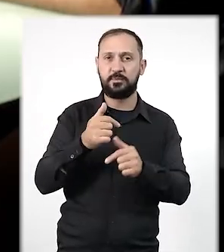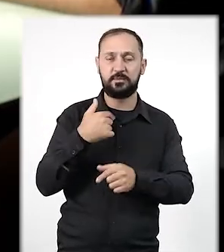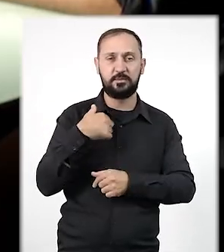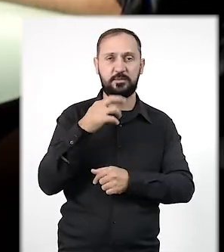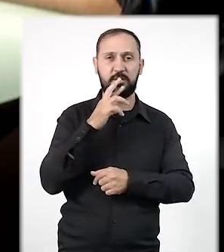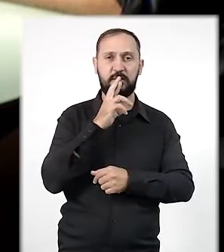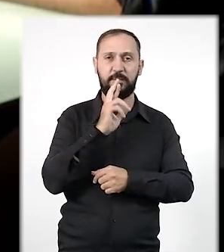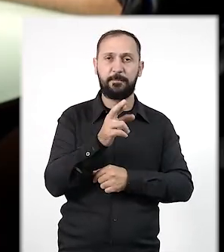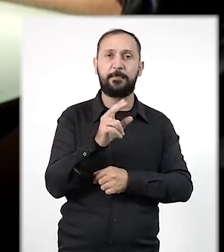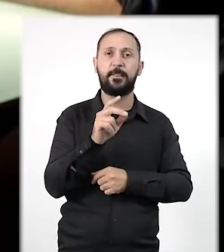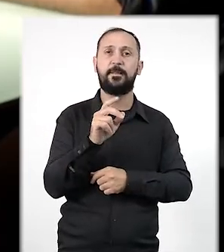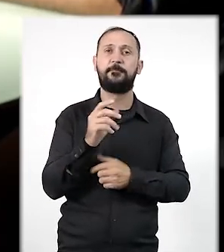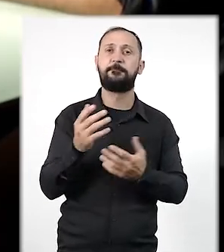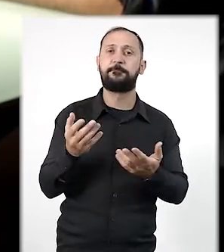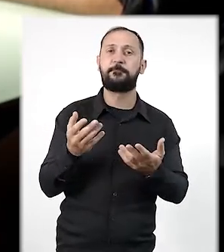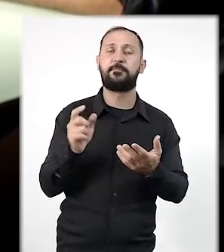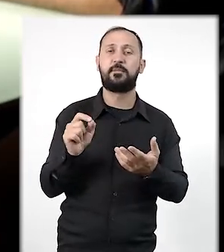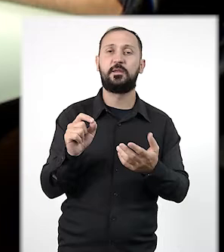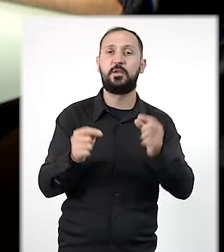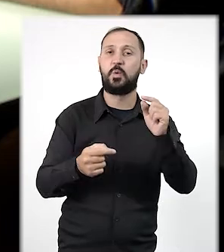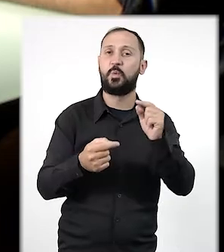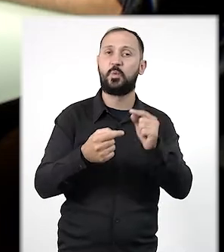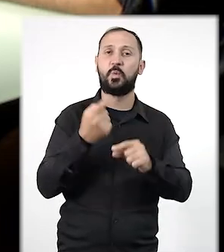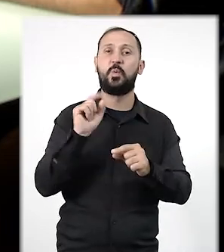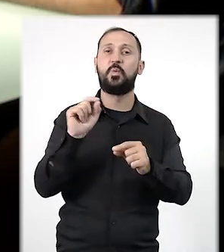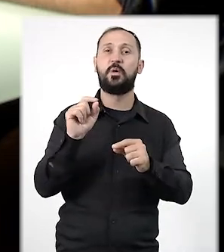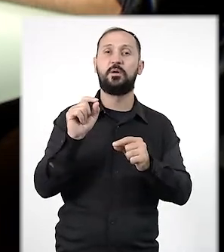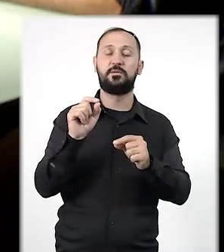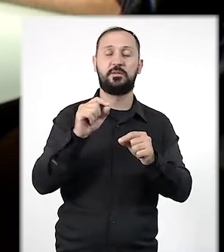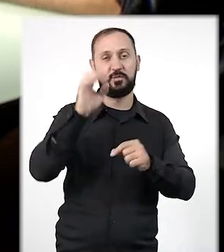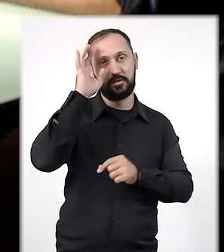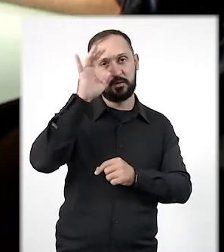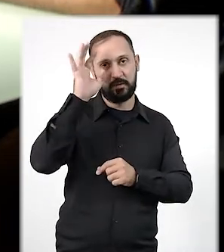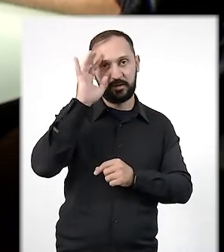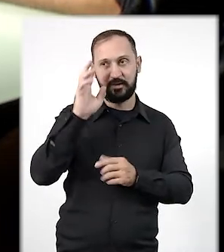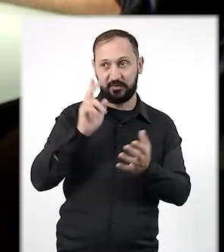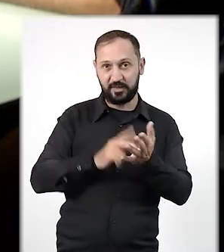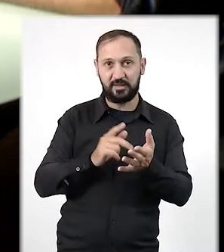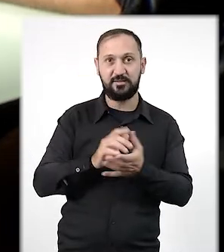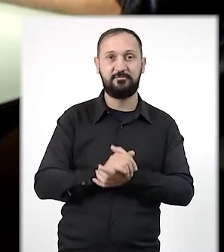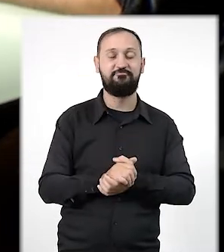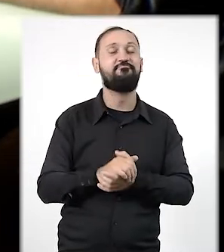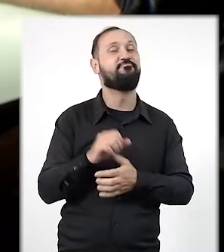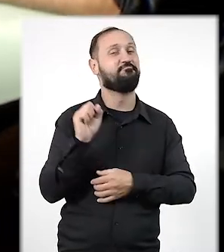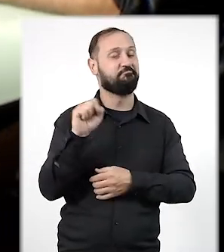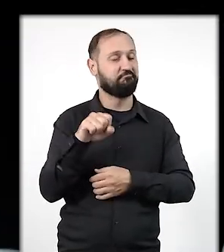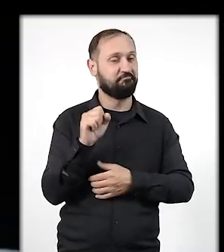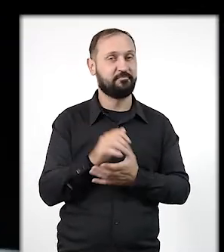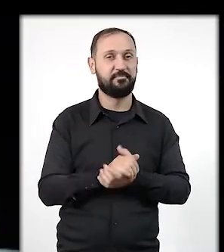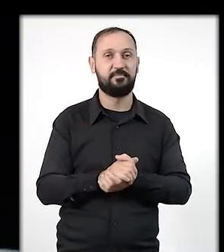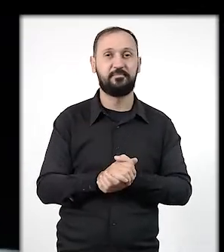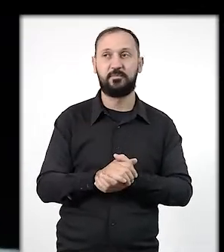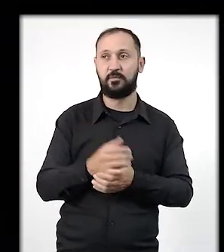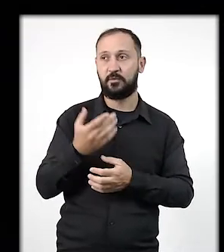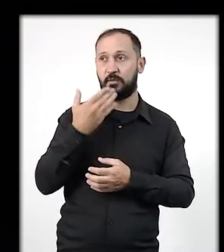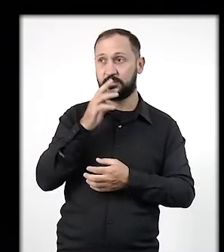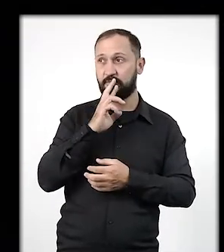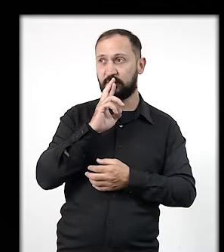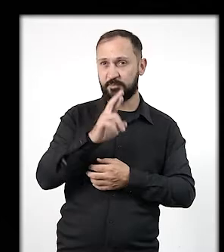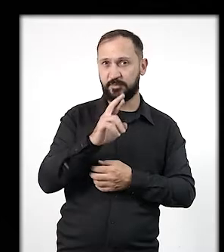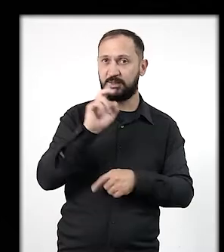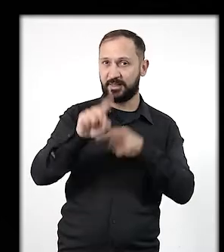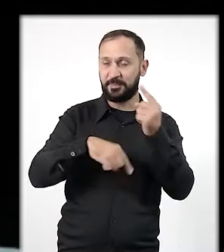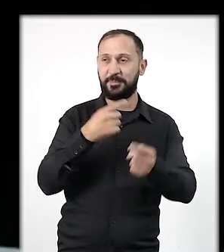encontrou resultados que discordavam do seu referencial teórico, né? Sim, realmente. Bom, eu vou pedir para você responder